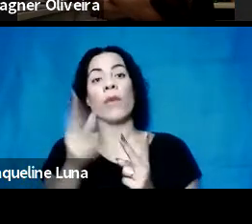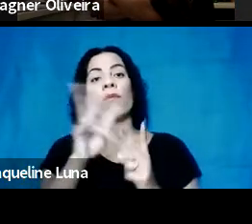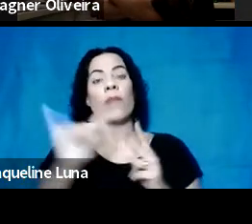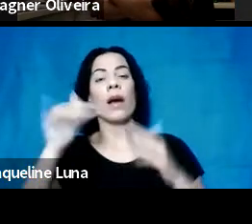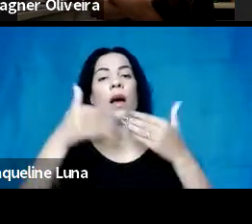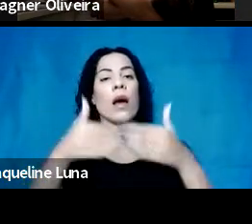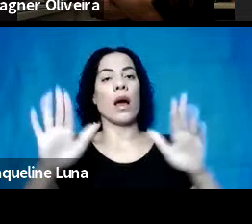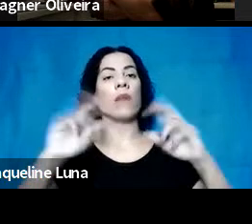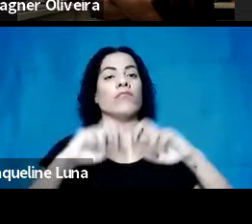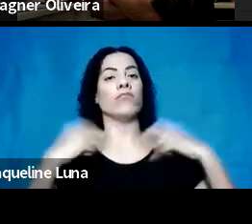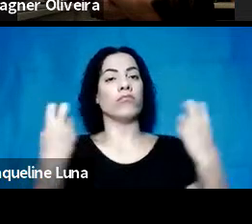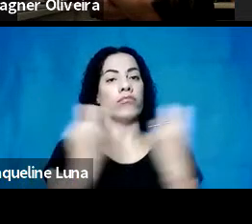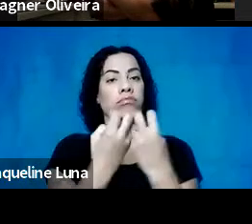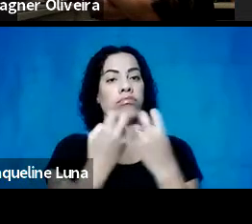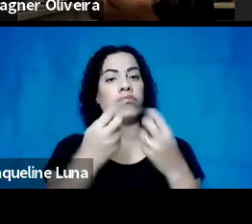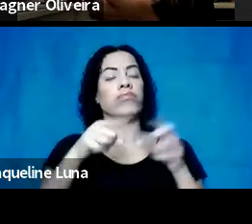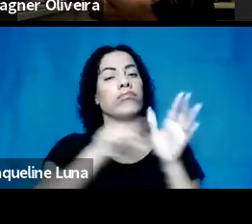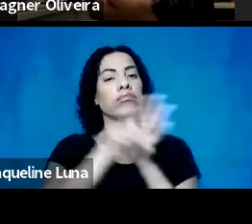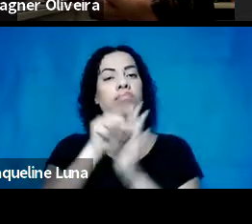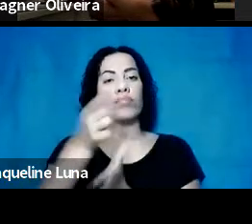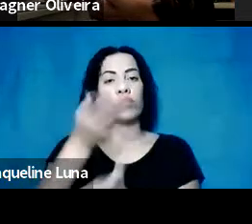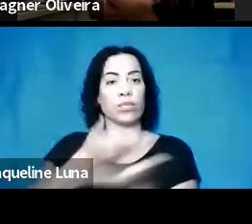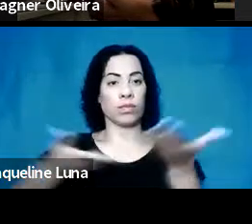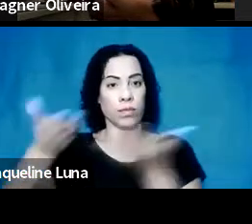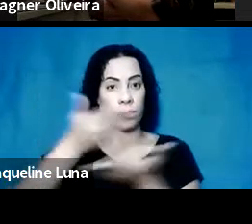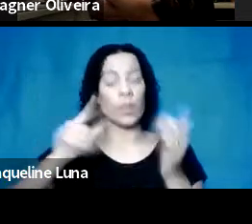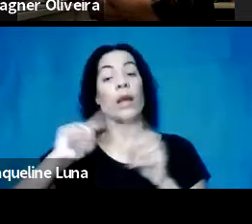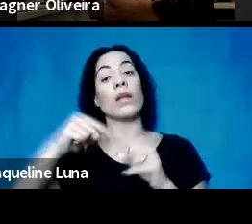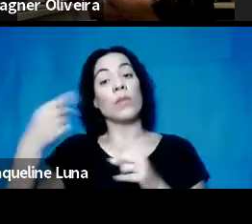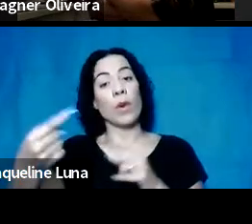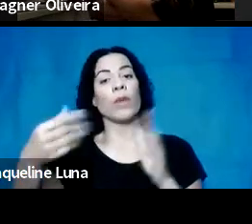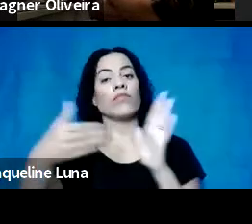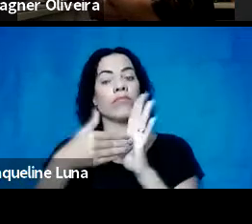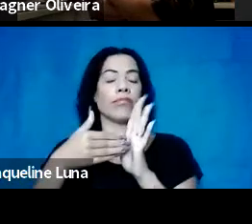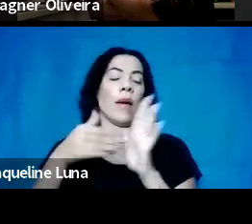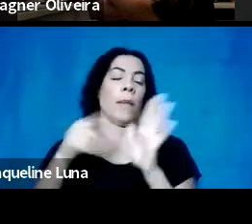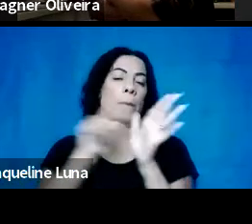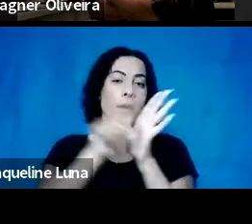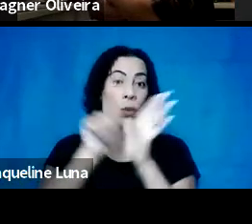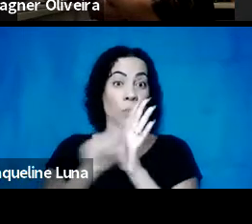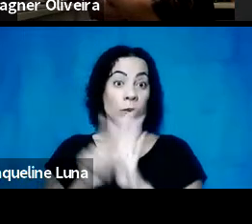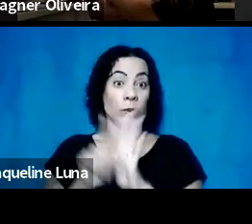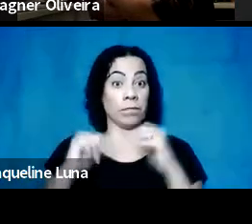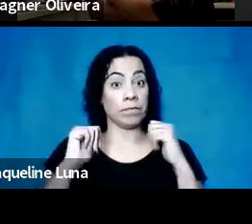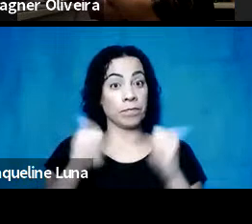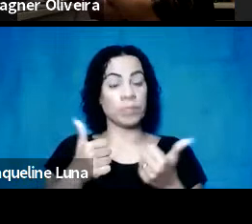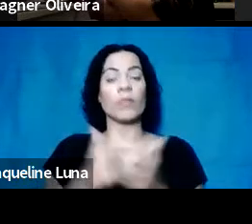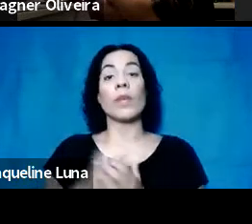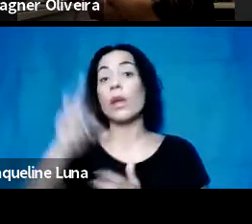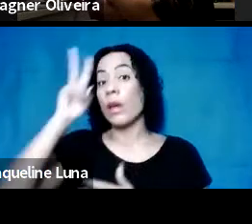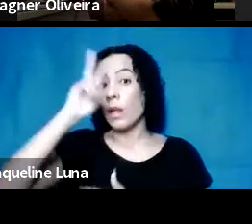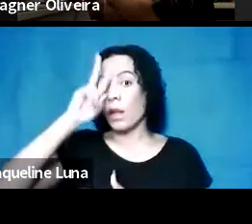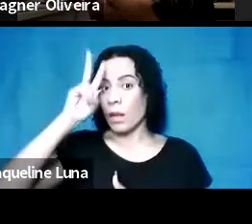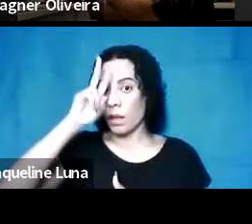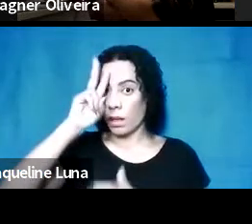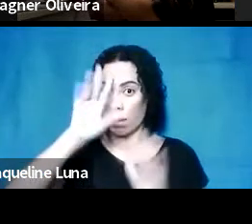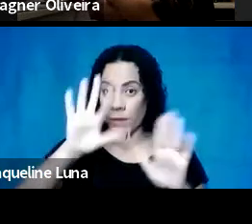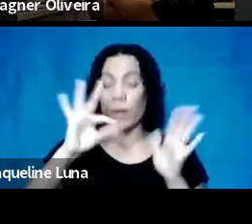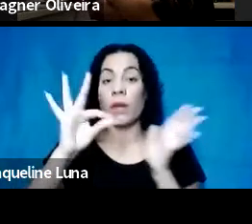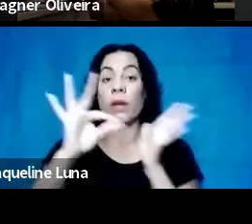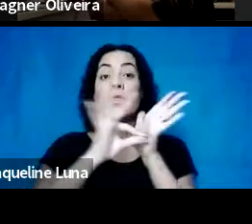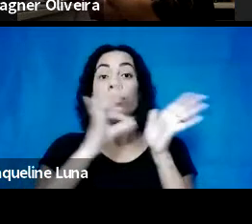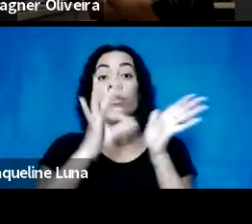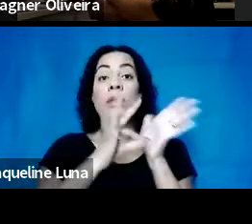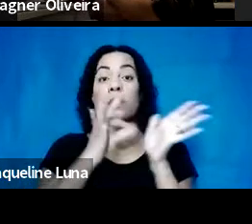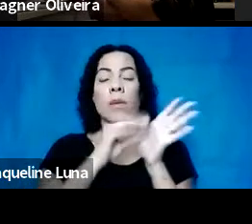dos debatedores e a gente vai para as tradicionais perguntas, tá bom? Agradeço, lembrando, gente, as inscrições de